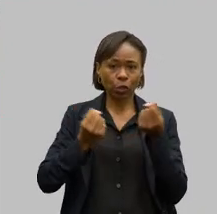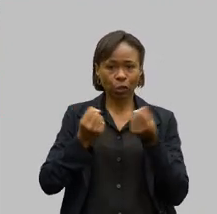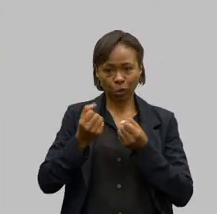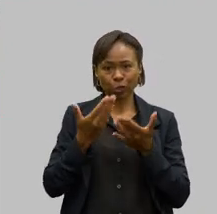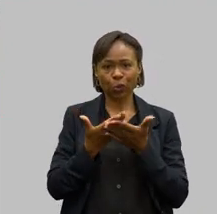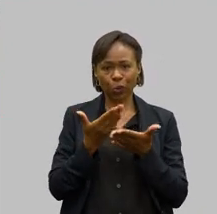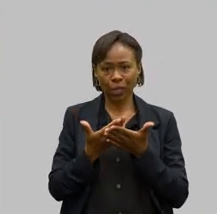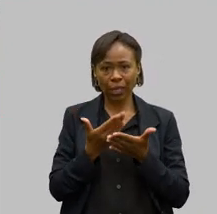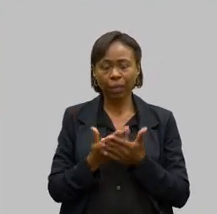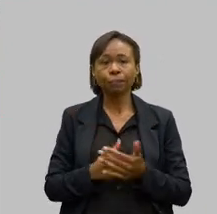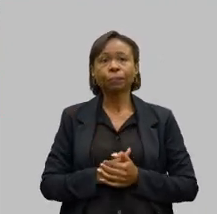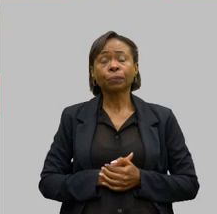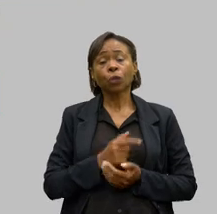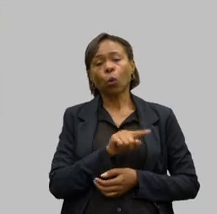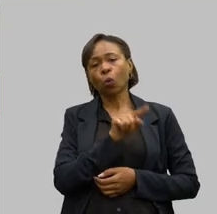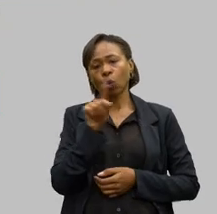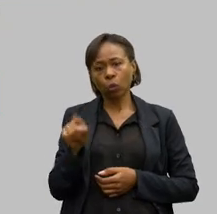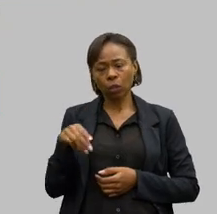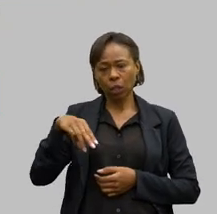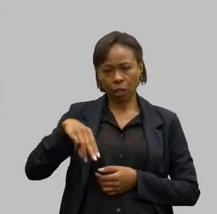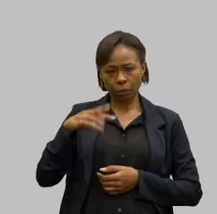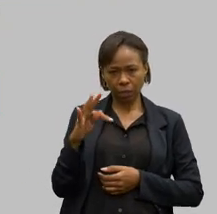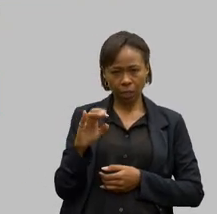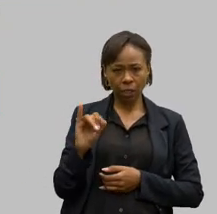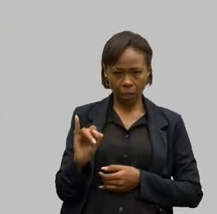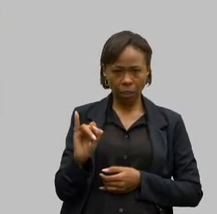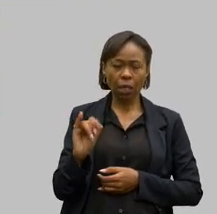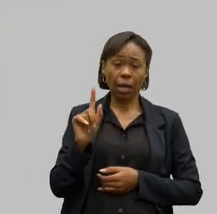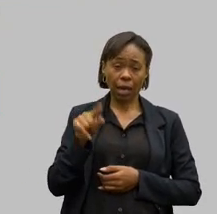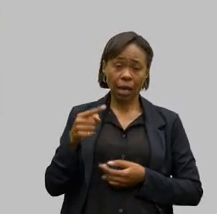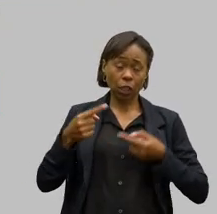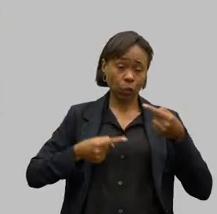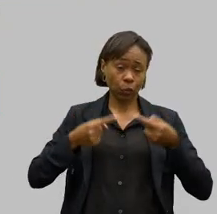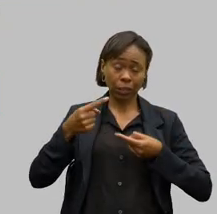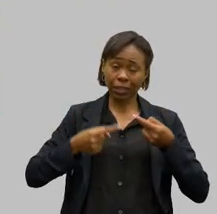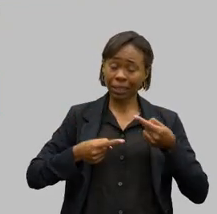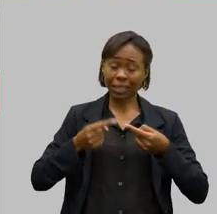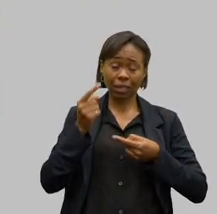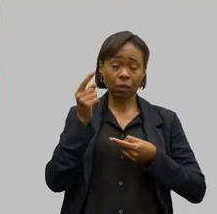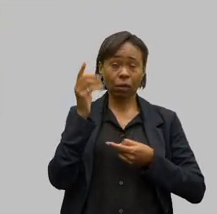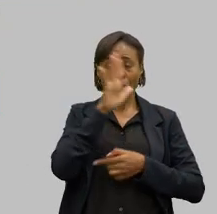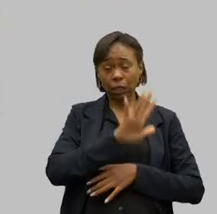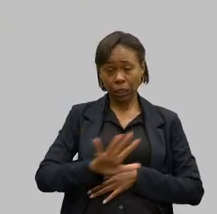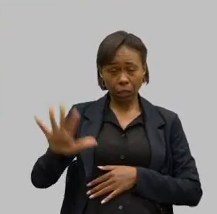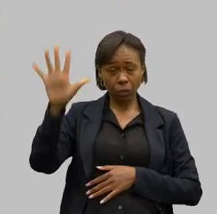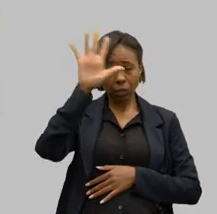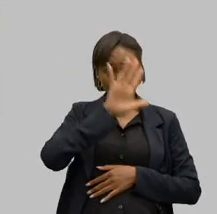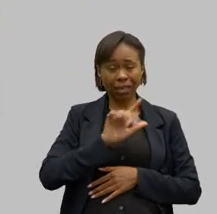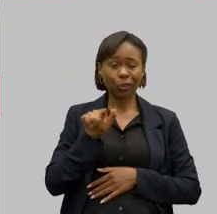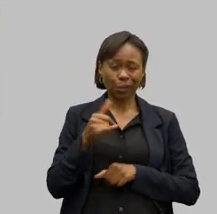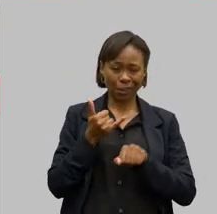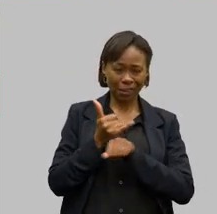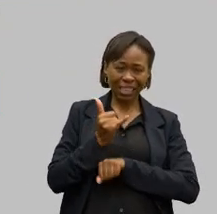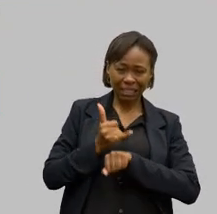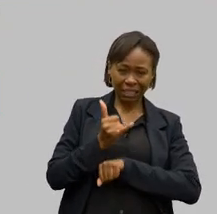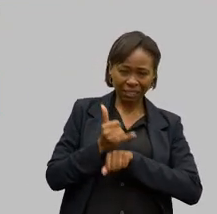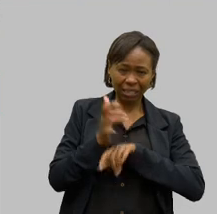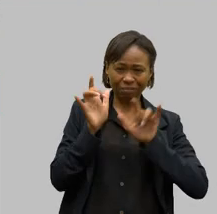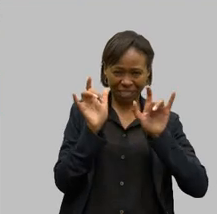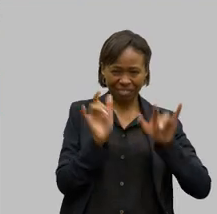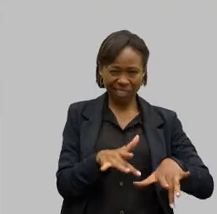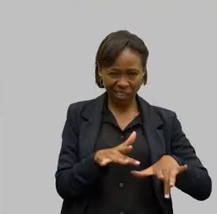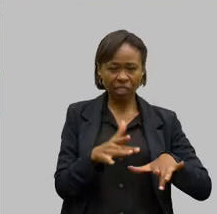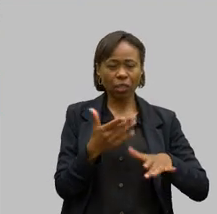Quanto ao EMTI, é uma discussão nacional a questão da evasão dos estudantes. Você sabe que nós implantamos aqui em Minas,